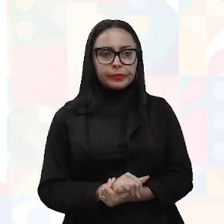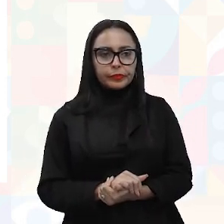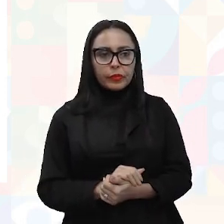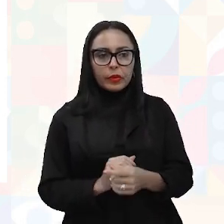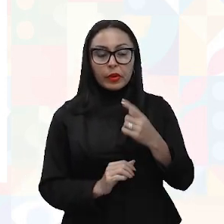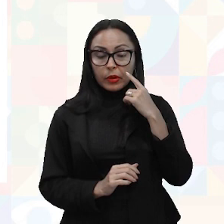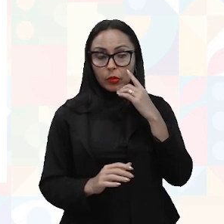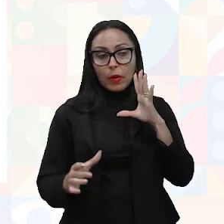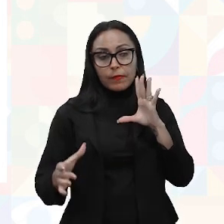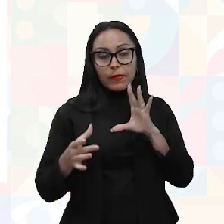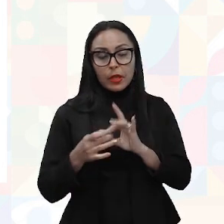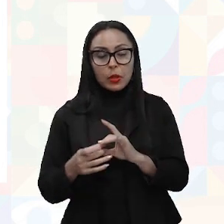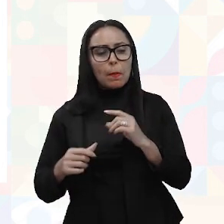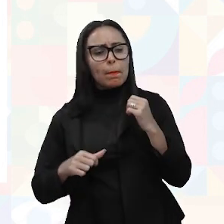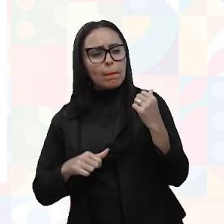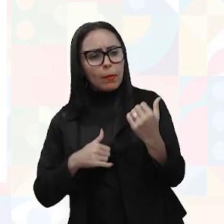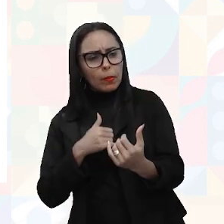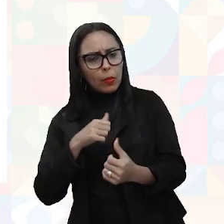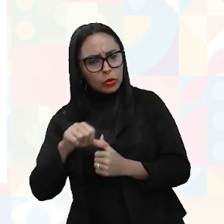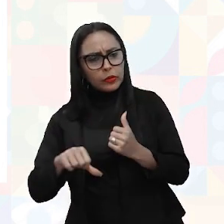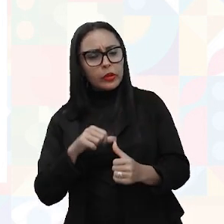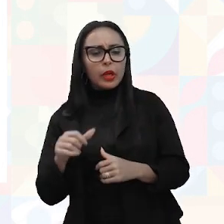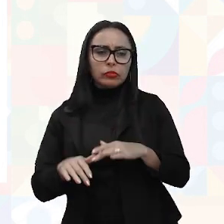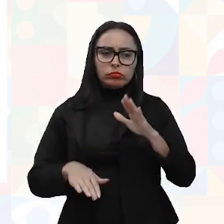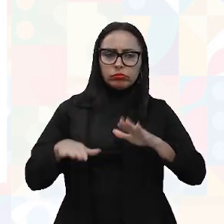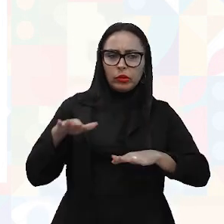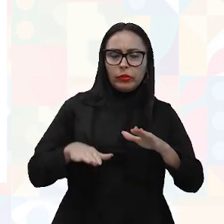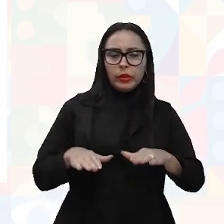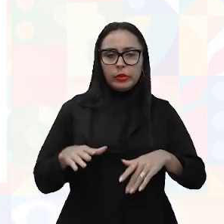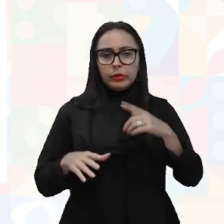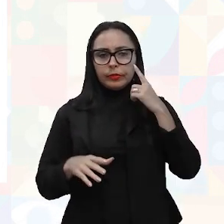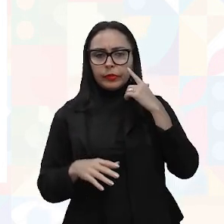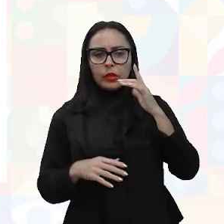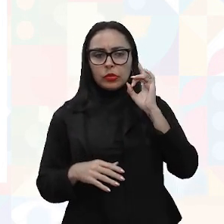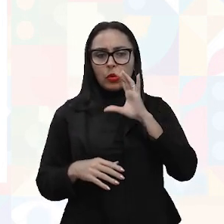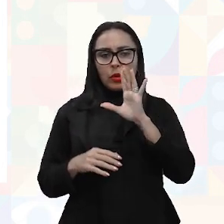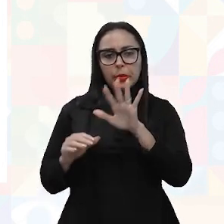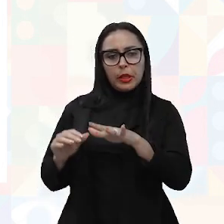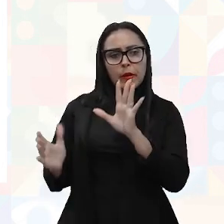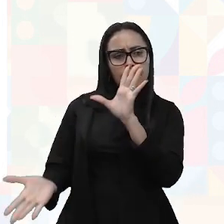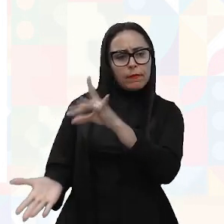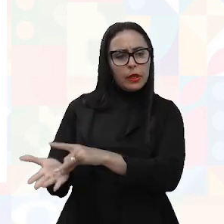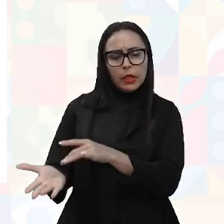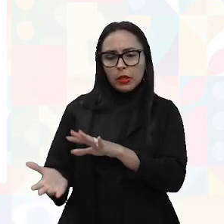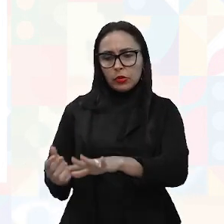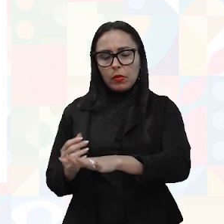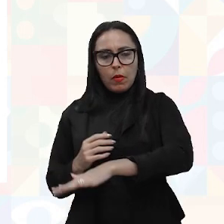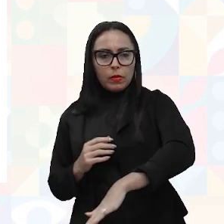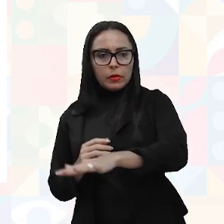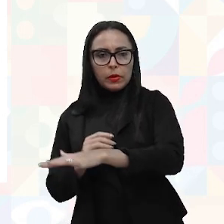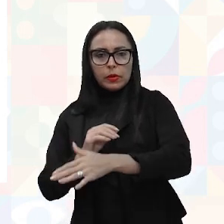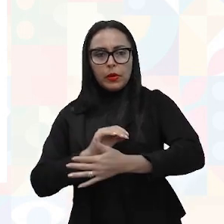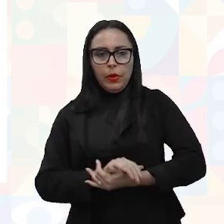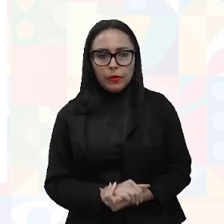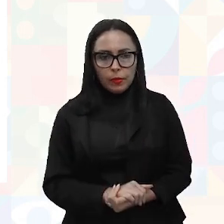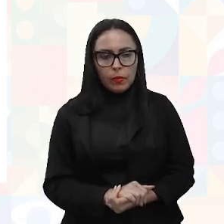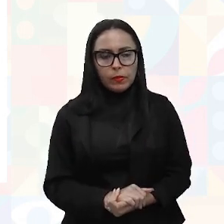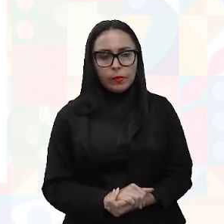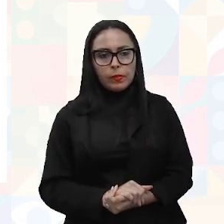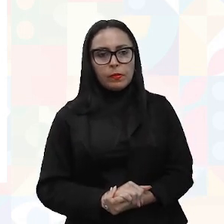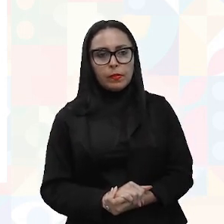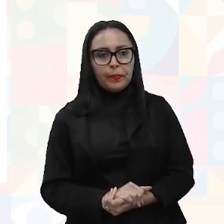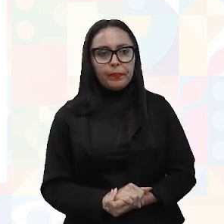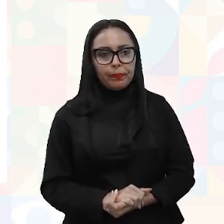afetação, sendo modificado talvez pelo jogador. Não é só aquele ambiente fixo em que é só um cenário, diferente